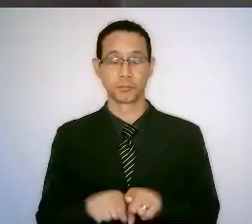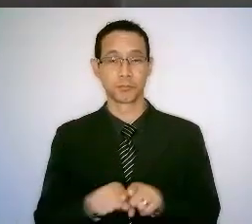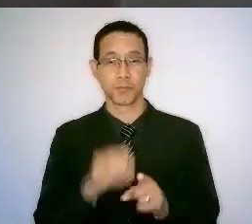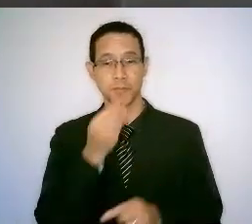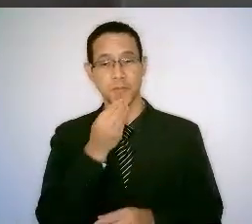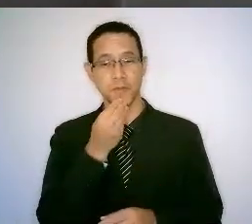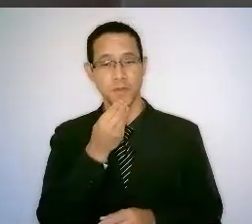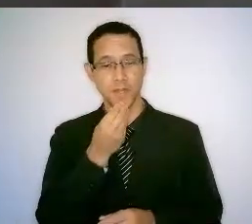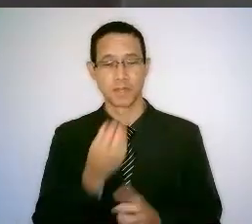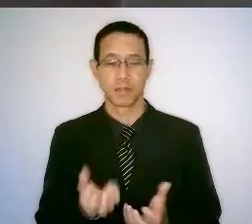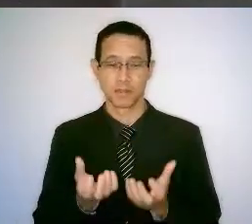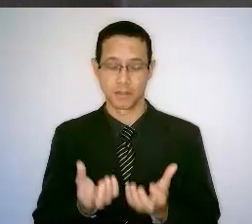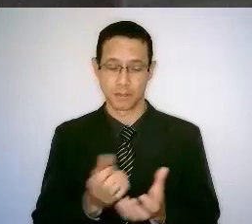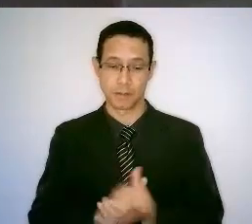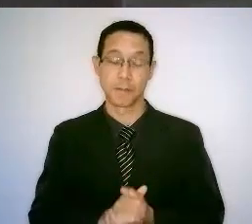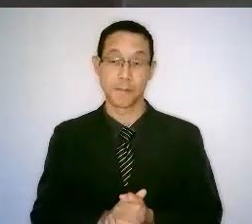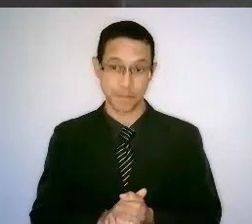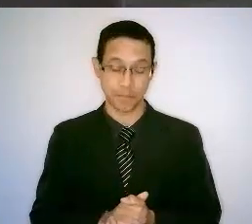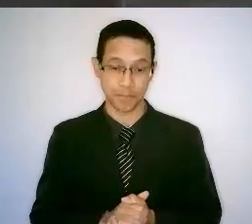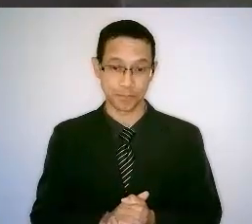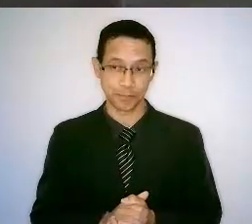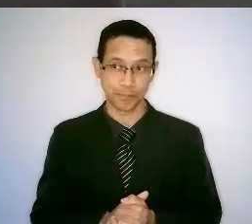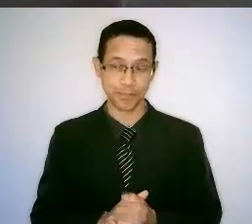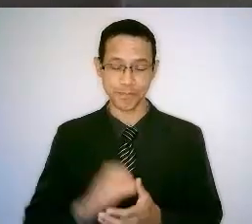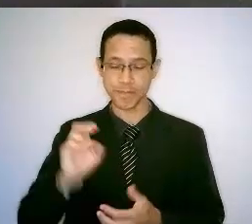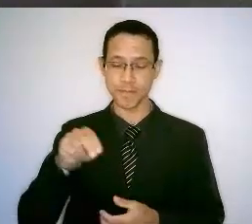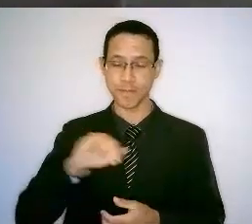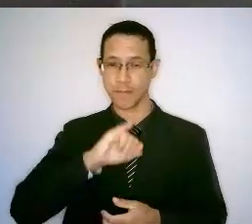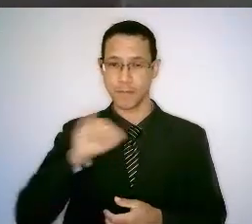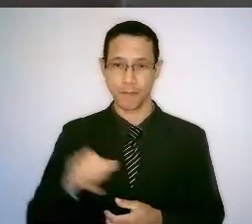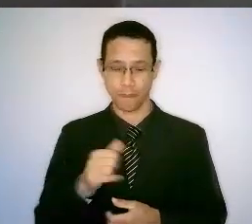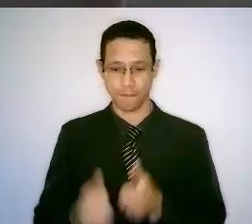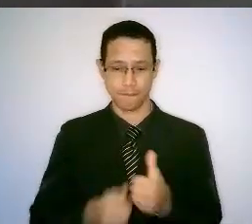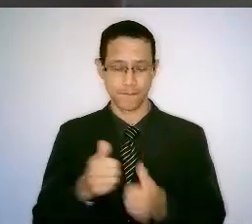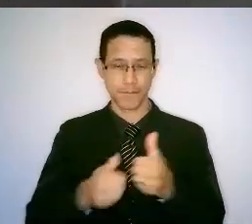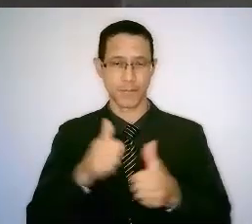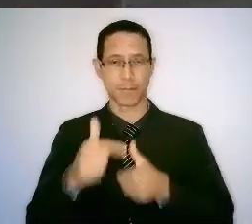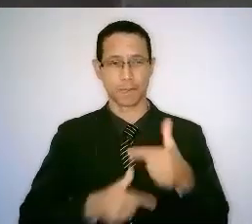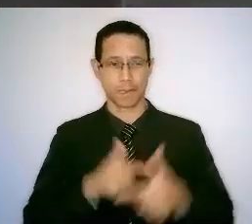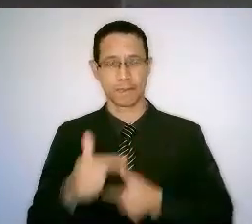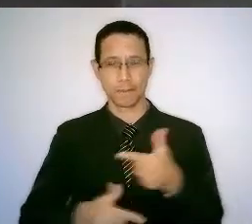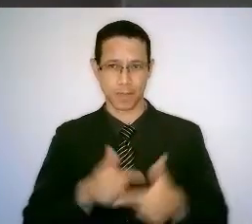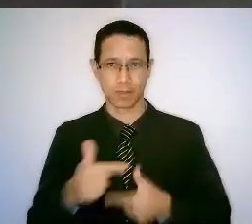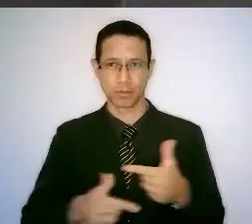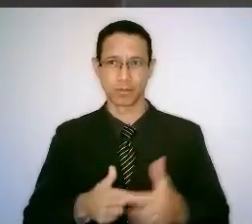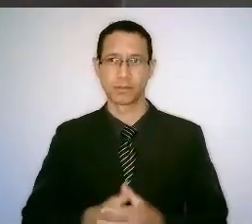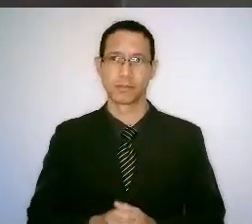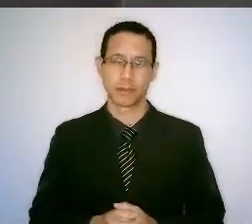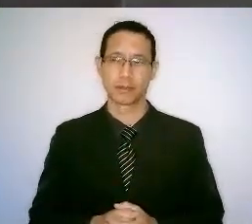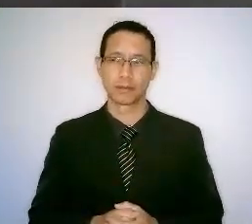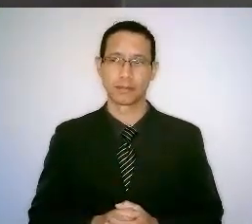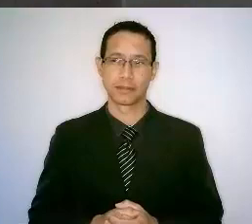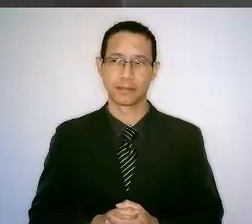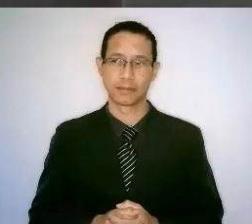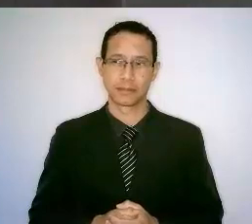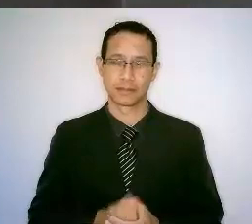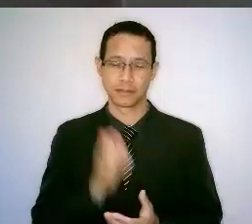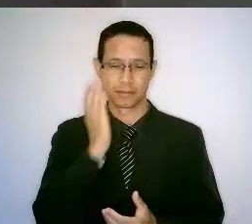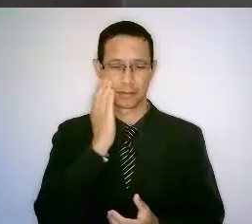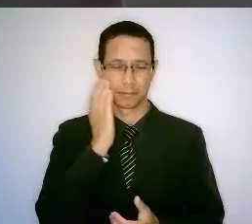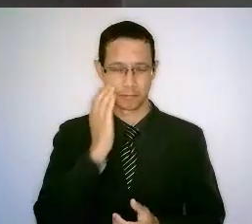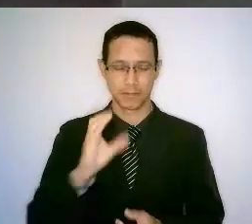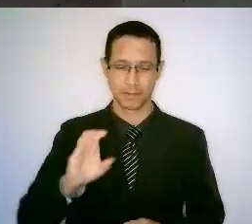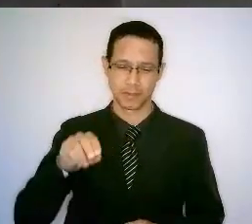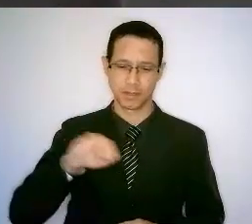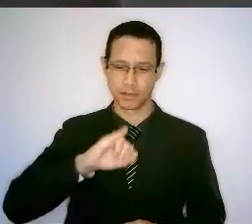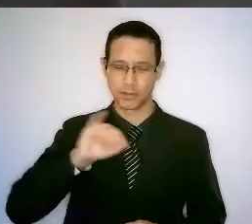que possamos, com a ajuda do CNJ, aprimorar os nossos trabalhos. Sempre que o CNJ tem vindo aqui, e